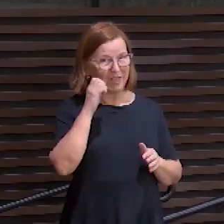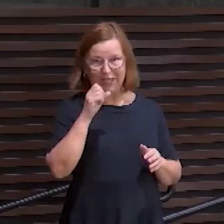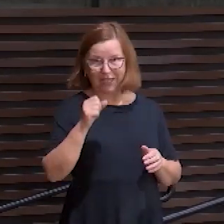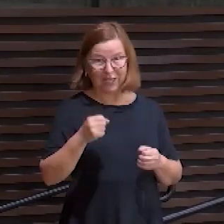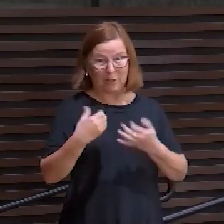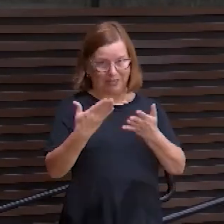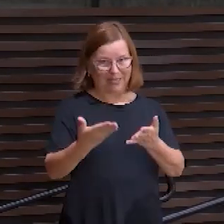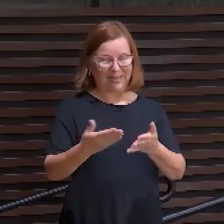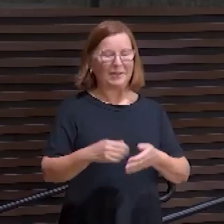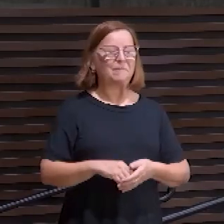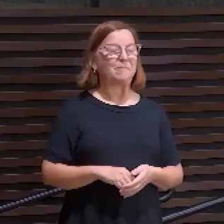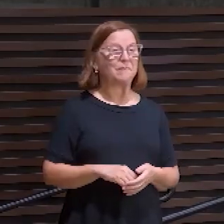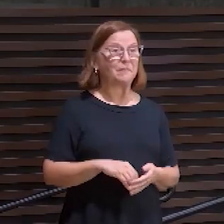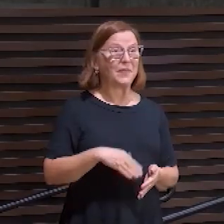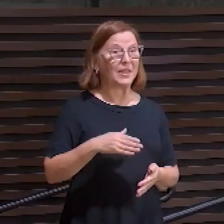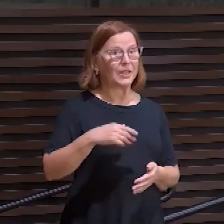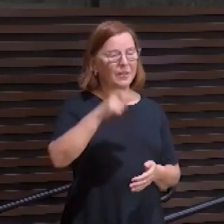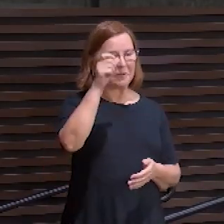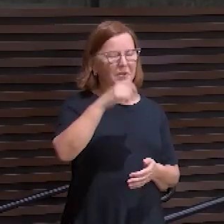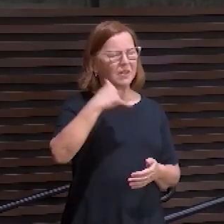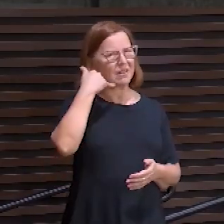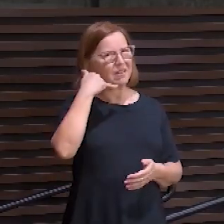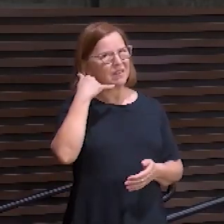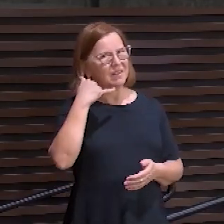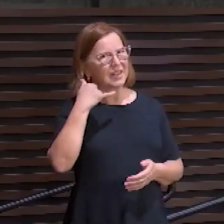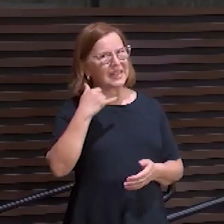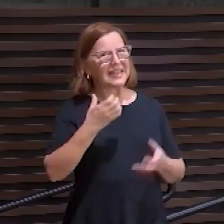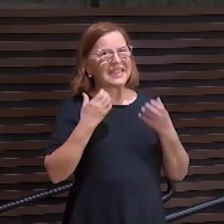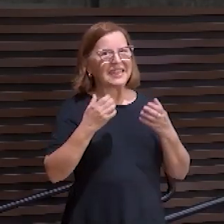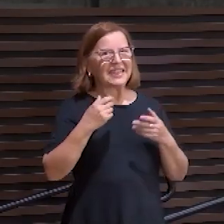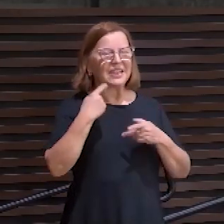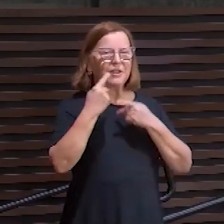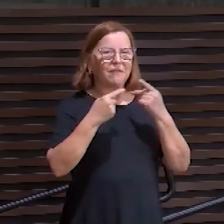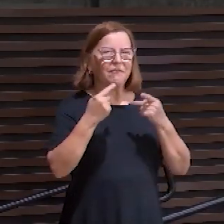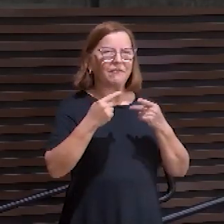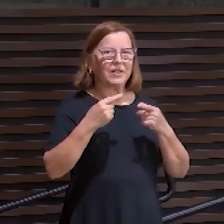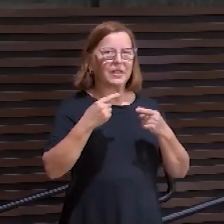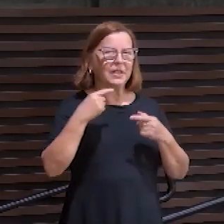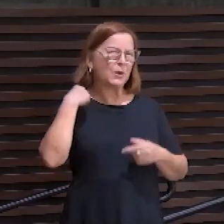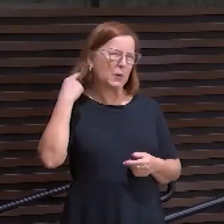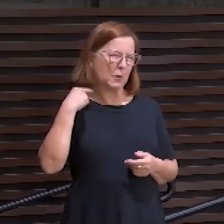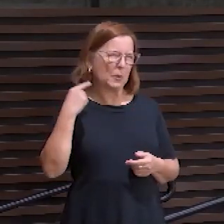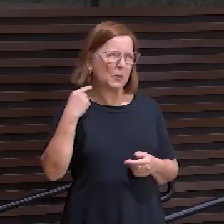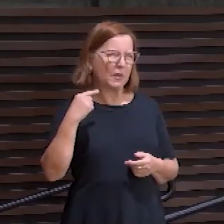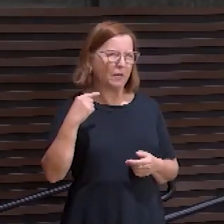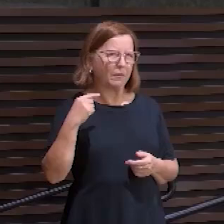E ele telefonou e disse, eu queria falar com o deputado fulano de tal.